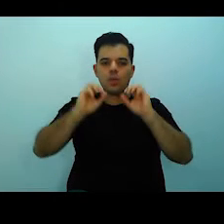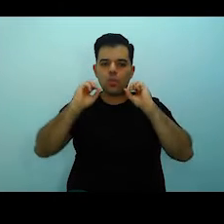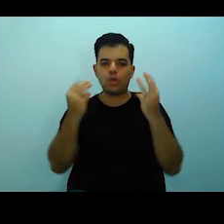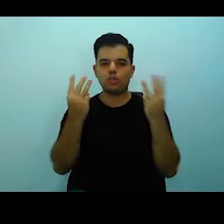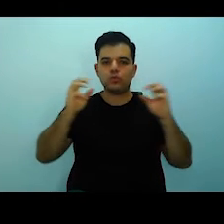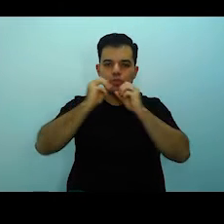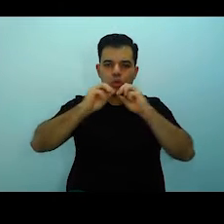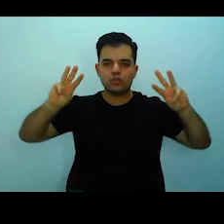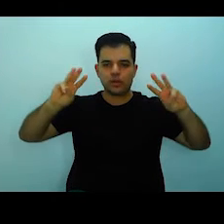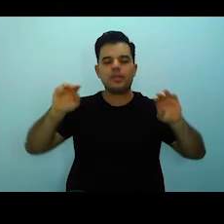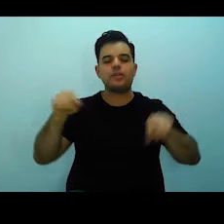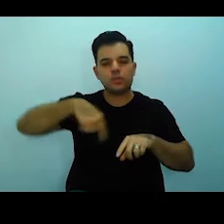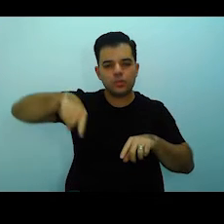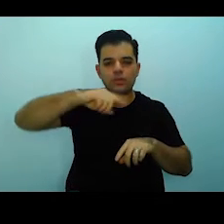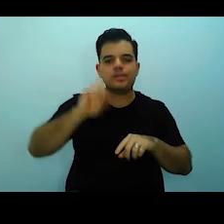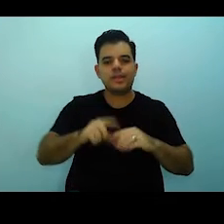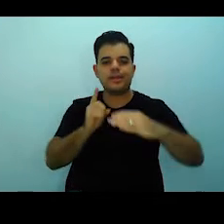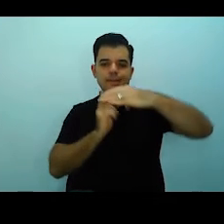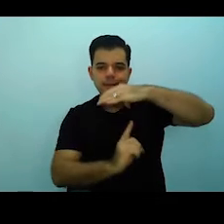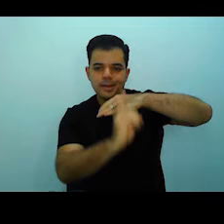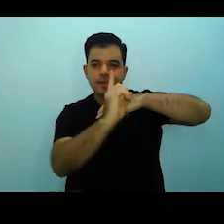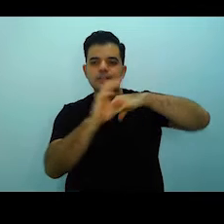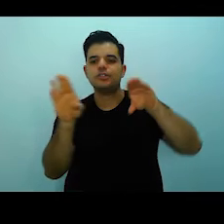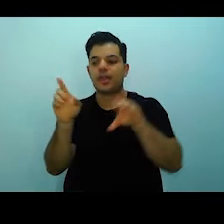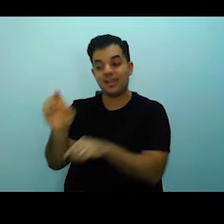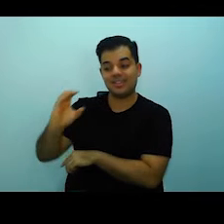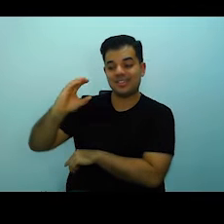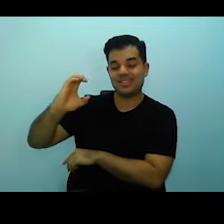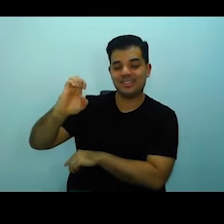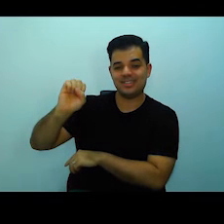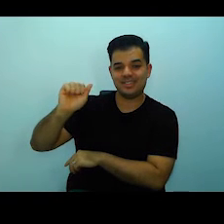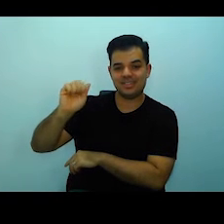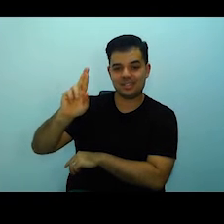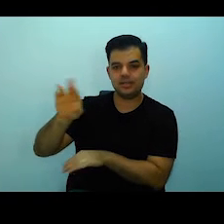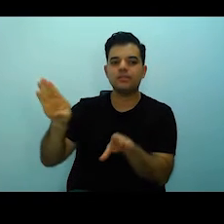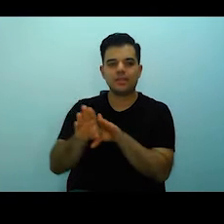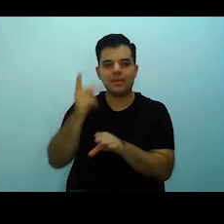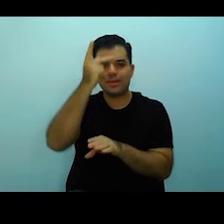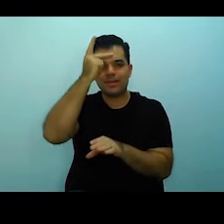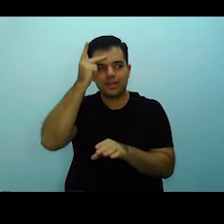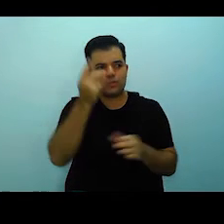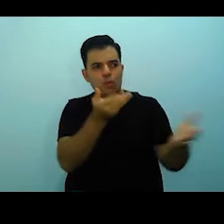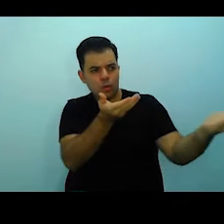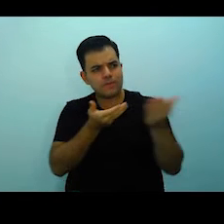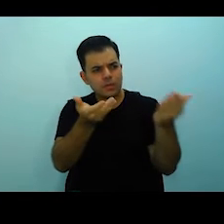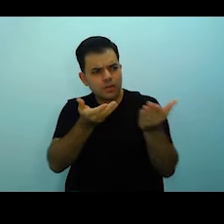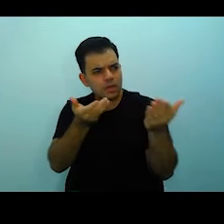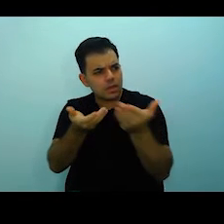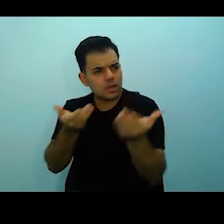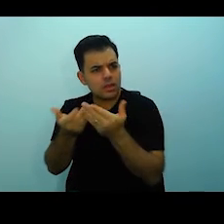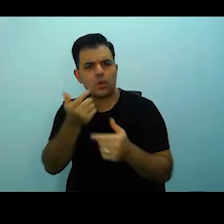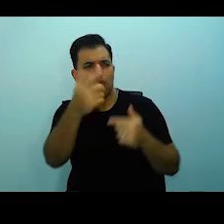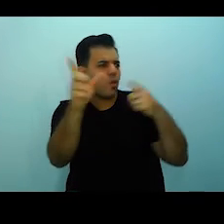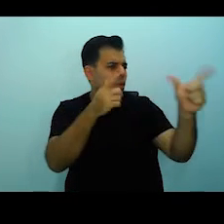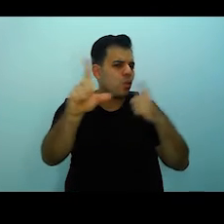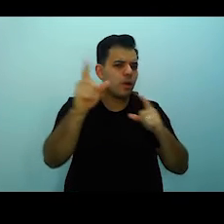envolveu o cliente, envolveu César e envolveu convidados externos, de forma que a gente